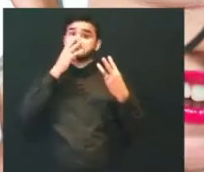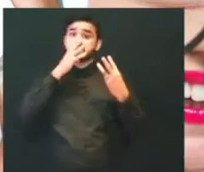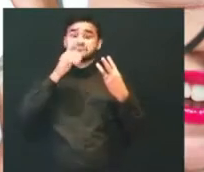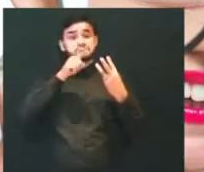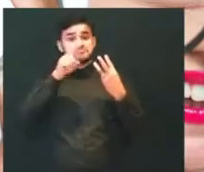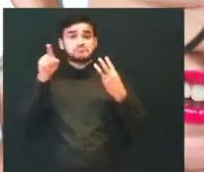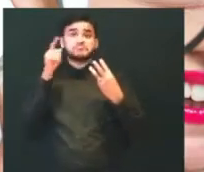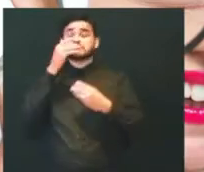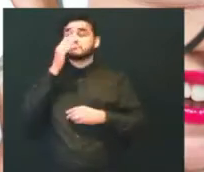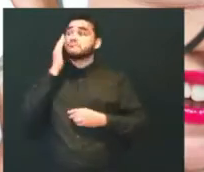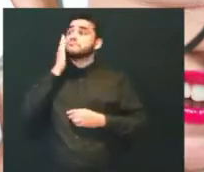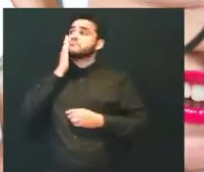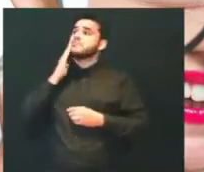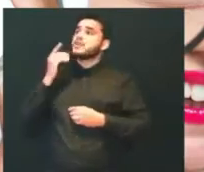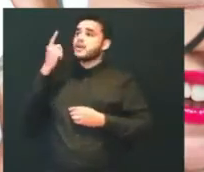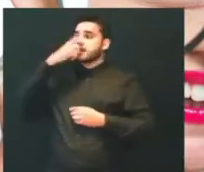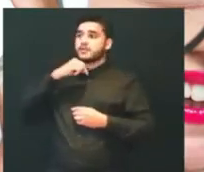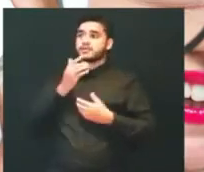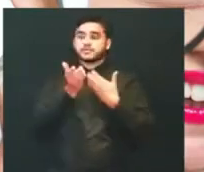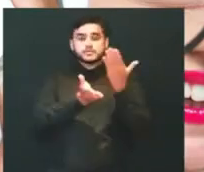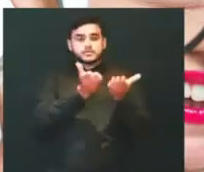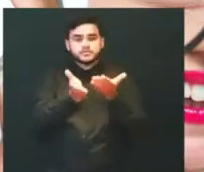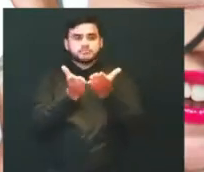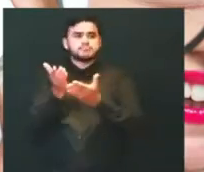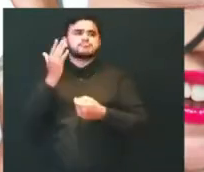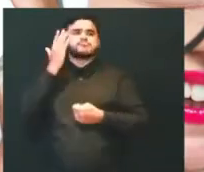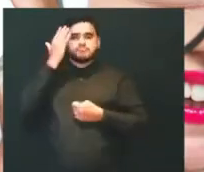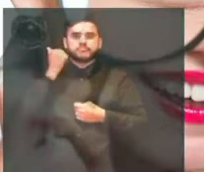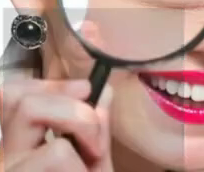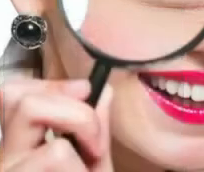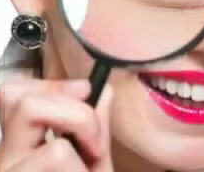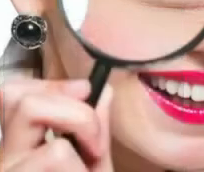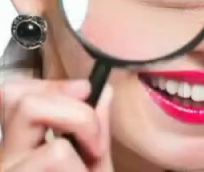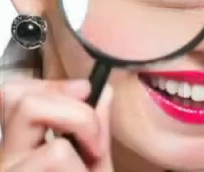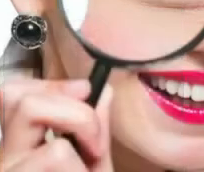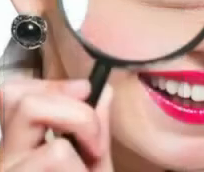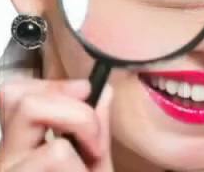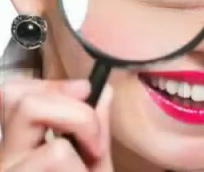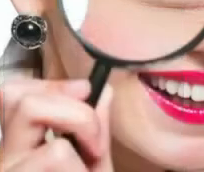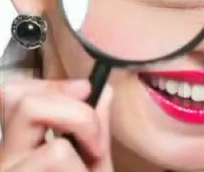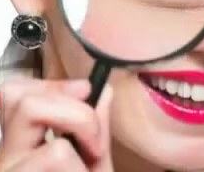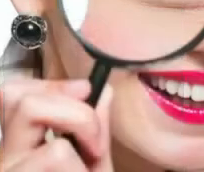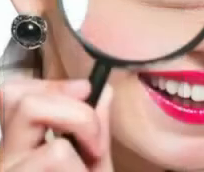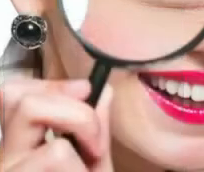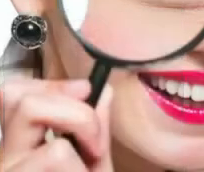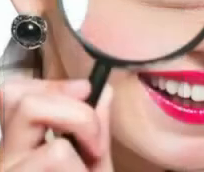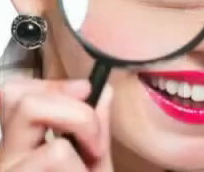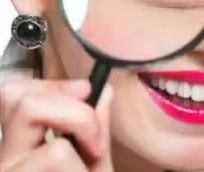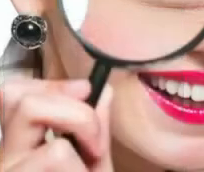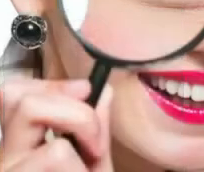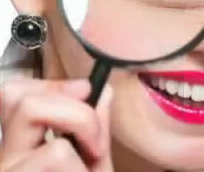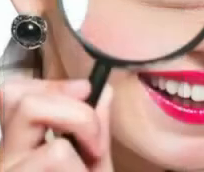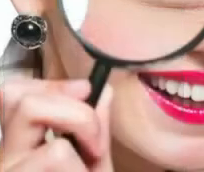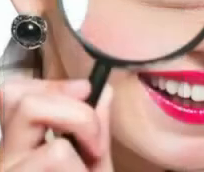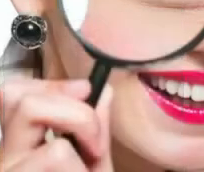já passou pelo processo, quem é cuidador sabe que fica com a responsabilidade da casa, fica com a responsabilidade do paciente e